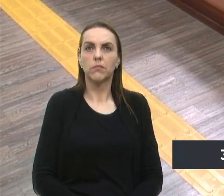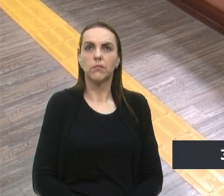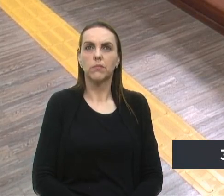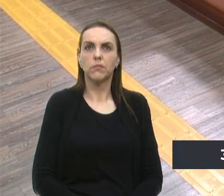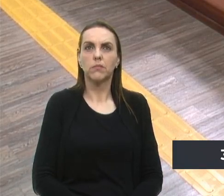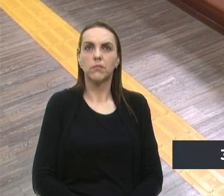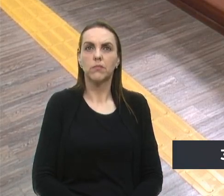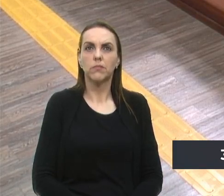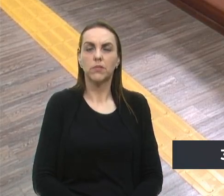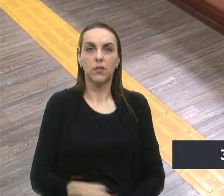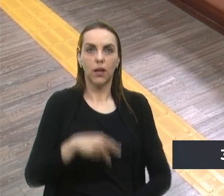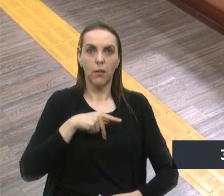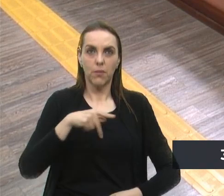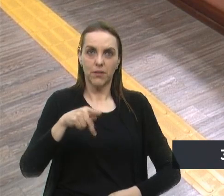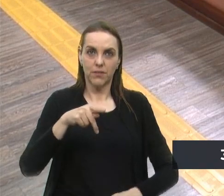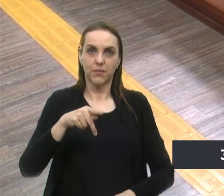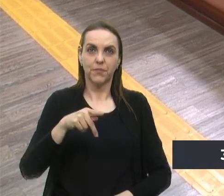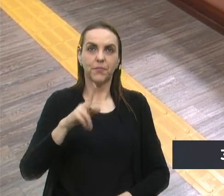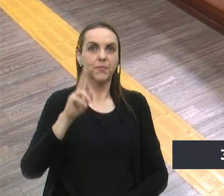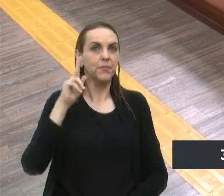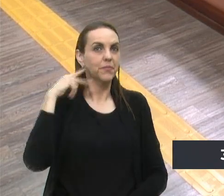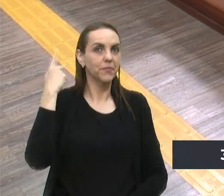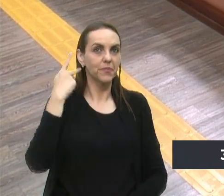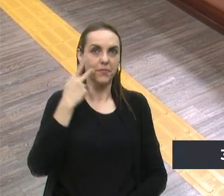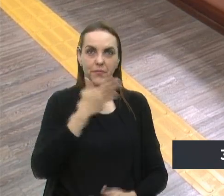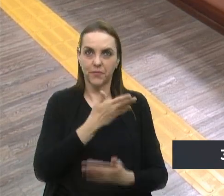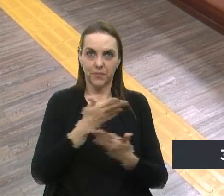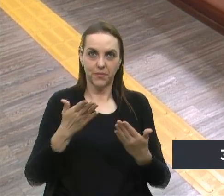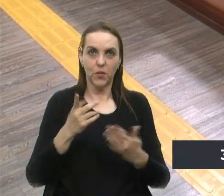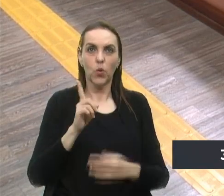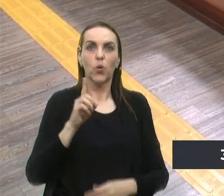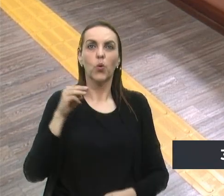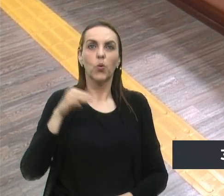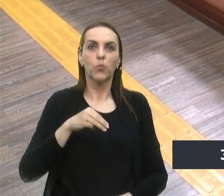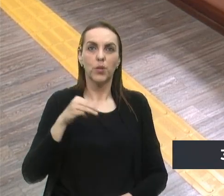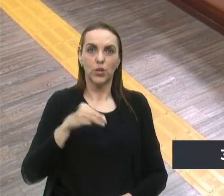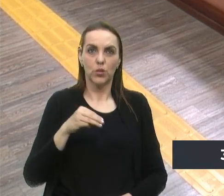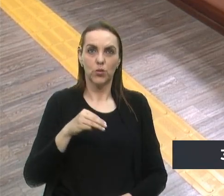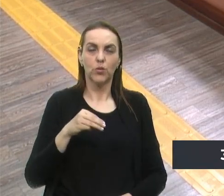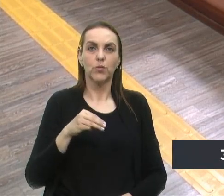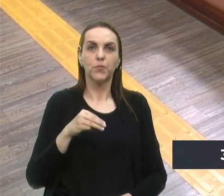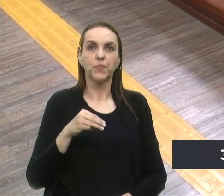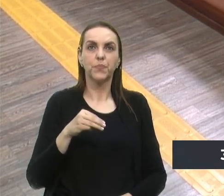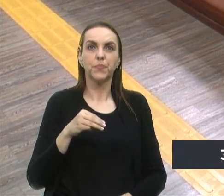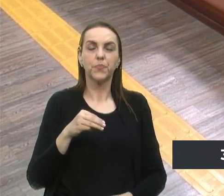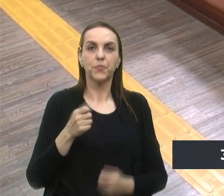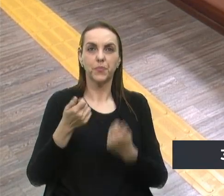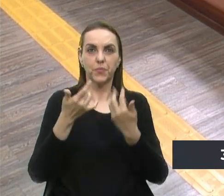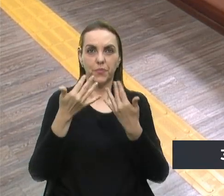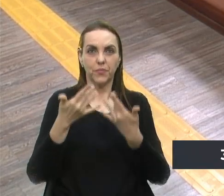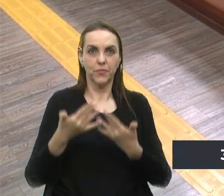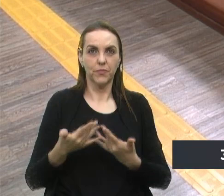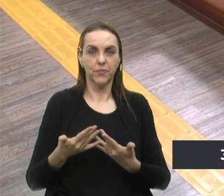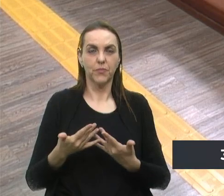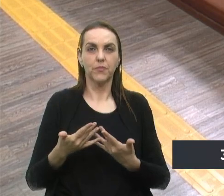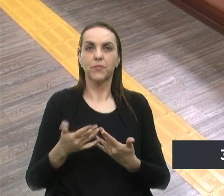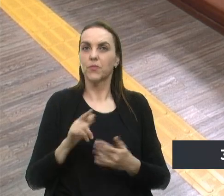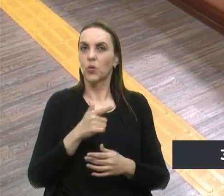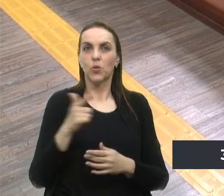Senhor presidente, senhoras e senhores vereadores, primeiro eu vou ocupar um minutinho, já que não deu tempo do colega Lucas me